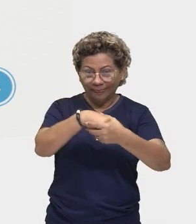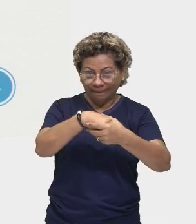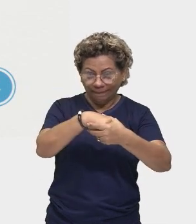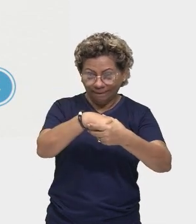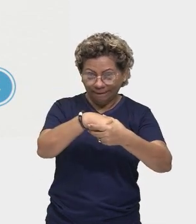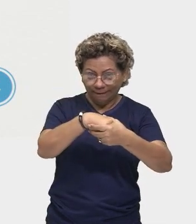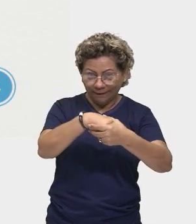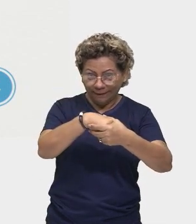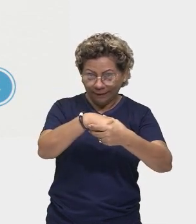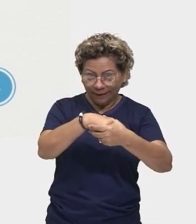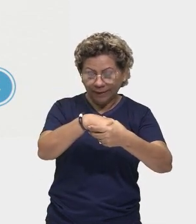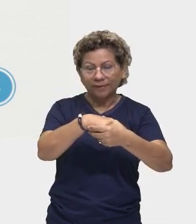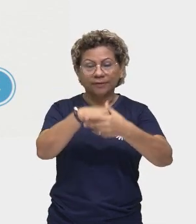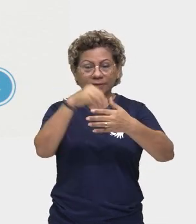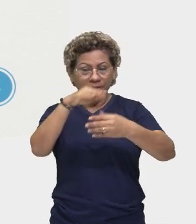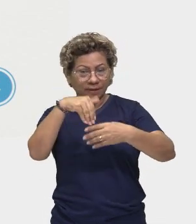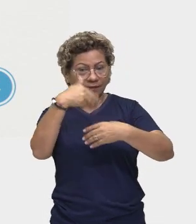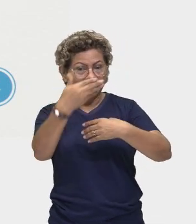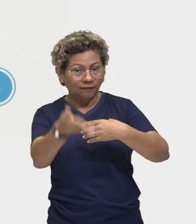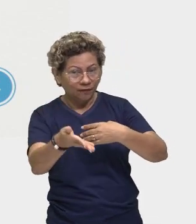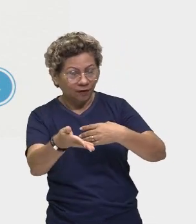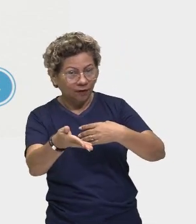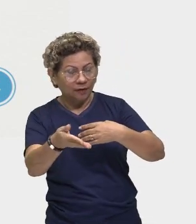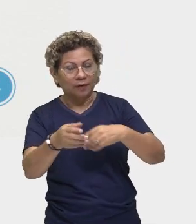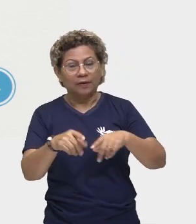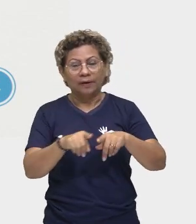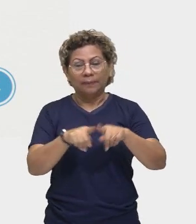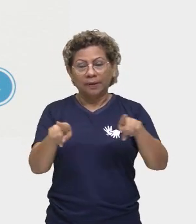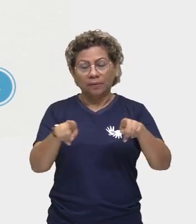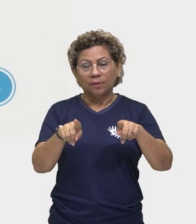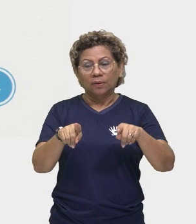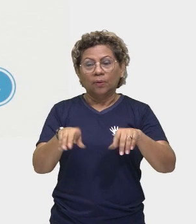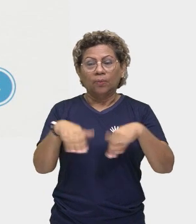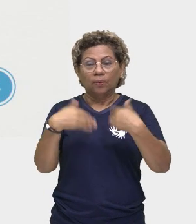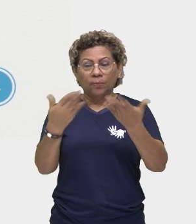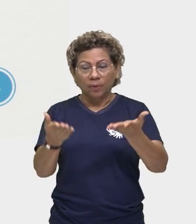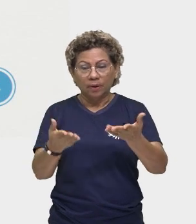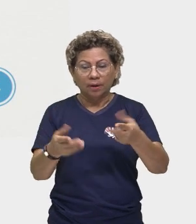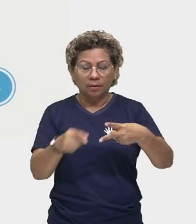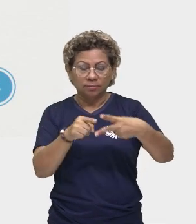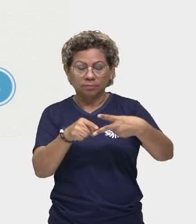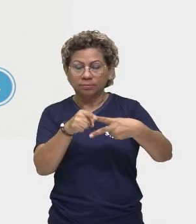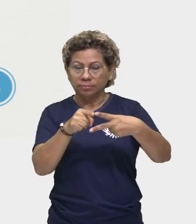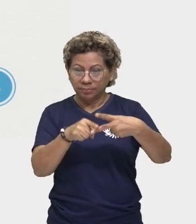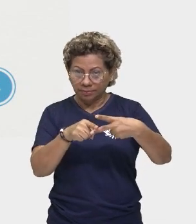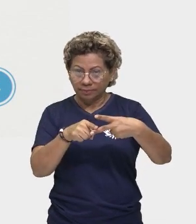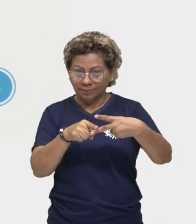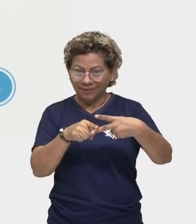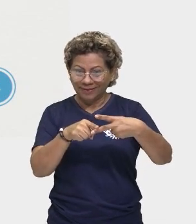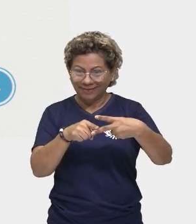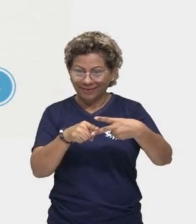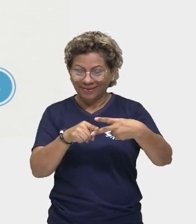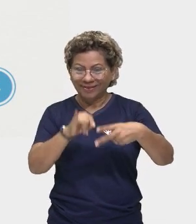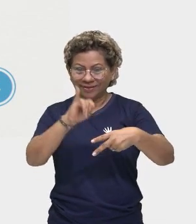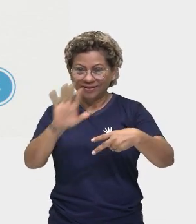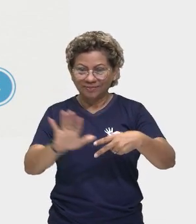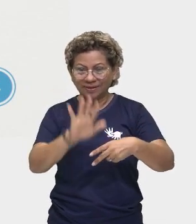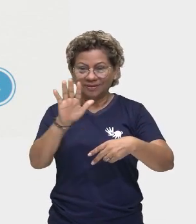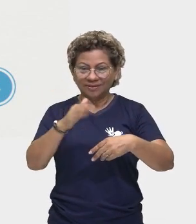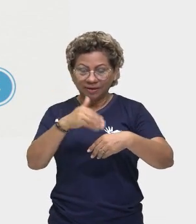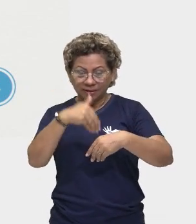né? Aqui, ó, essa região aqui, formada pela extensão do segmento de um lado no sentido anti-horário,